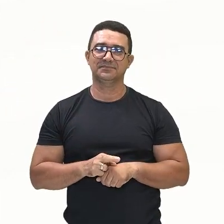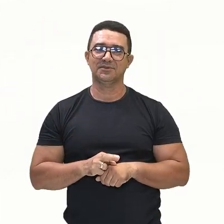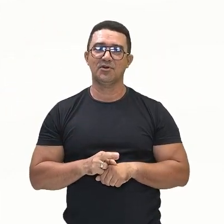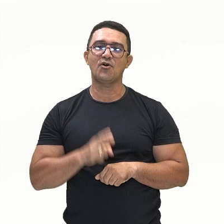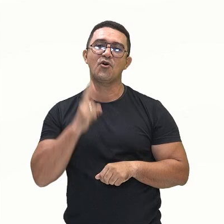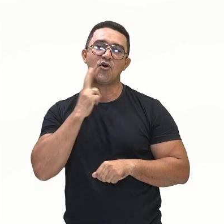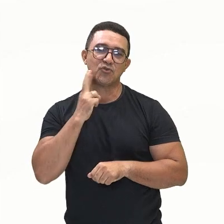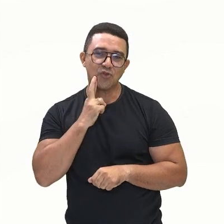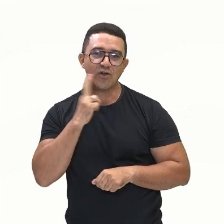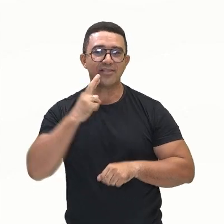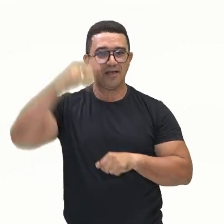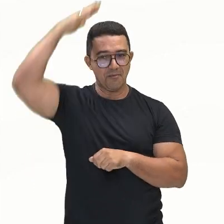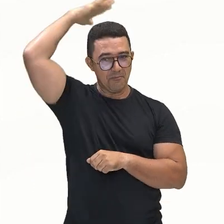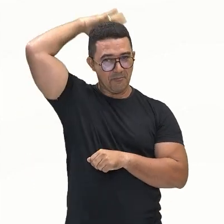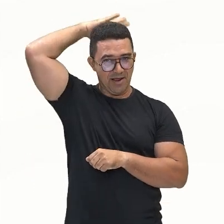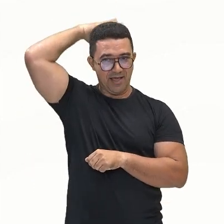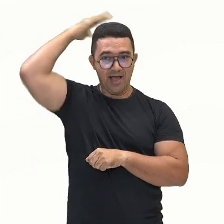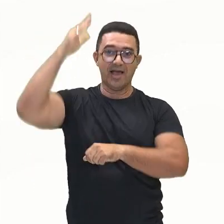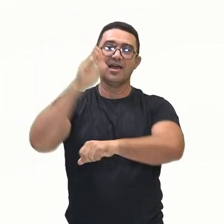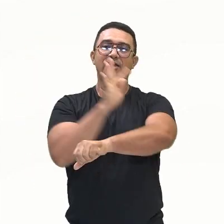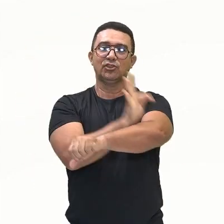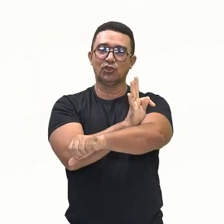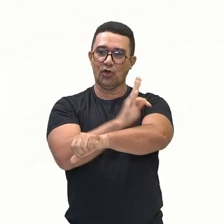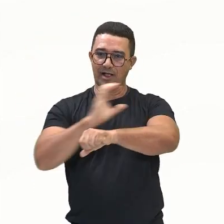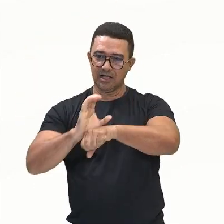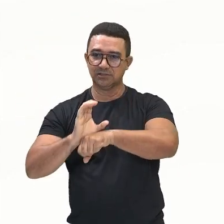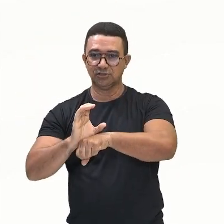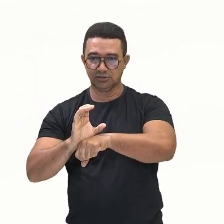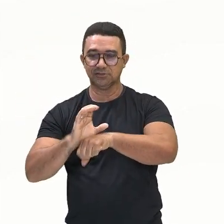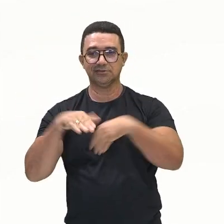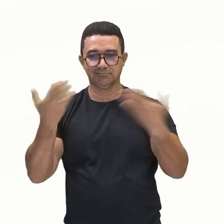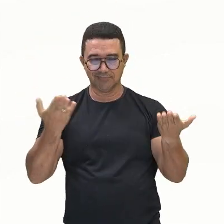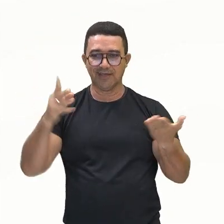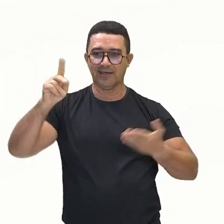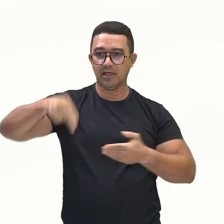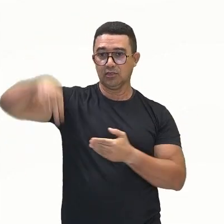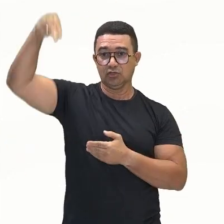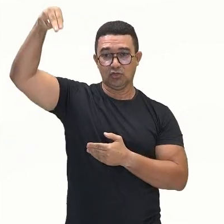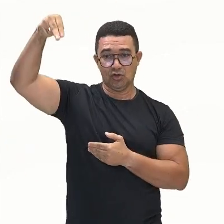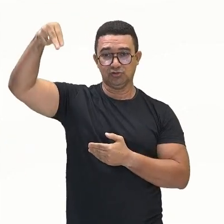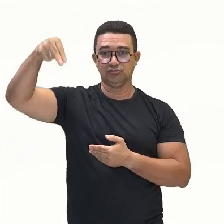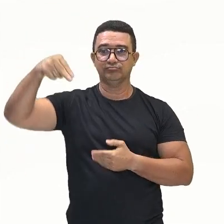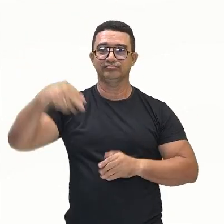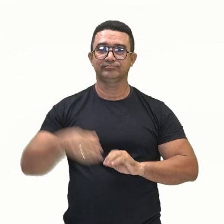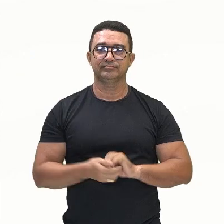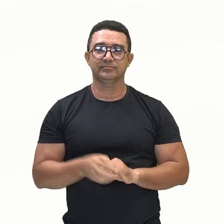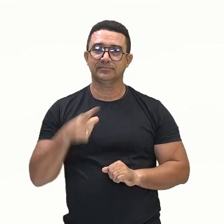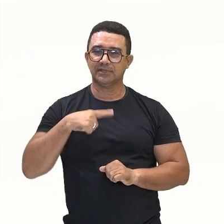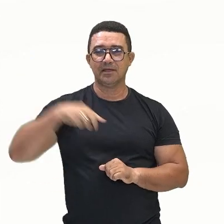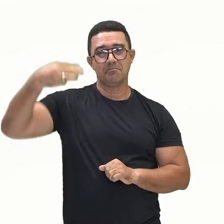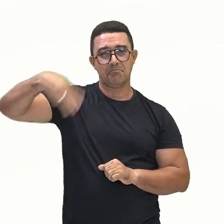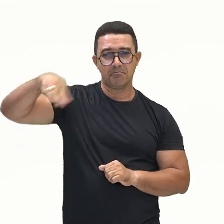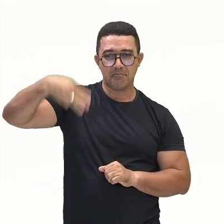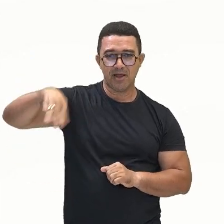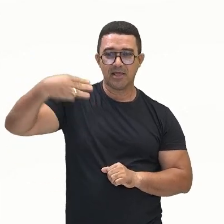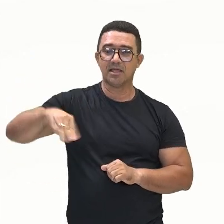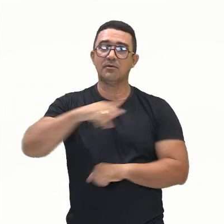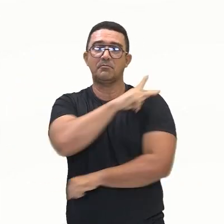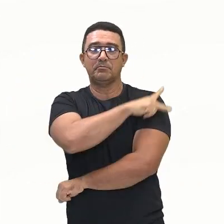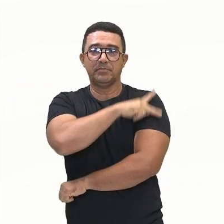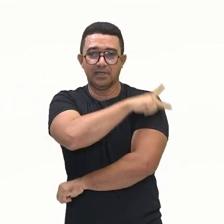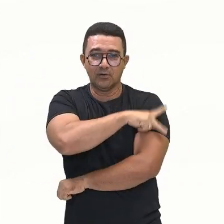vão compor a chamada região norte do nosso território. E a gente segue aqui com Maranhão,